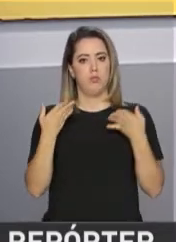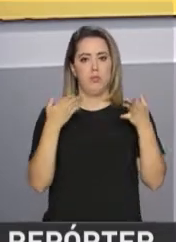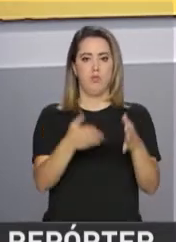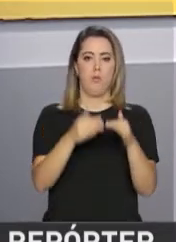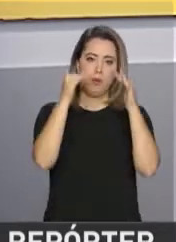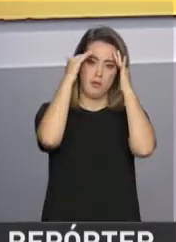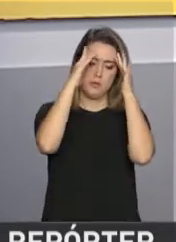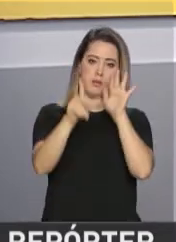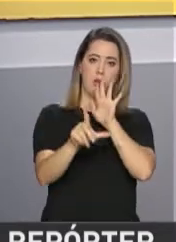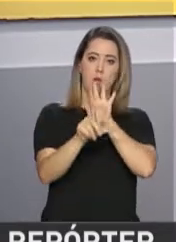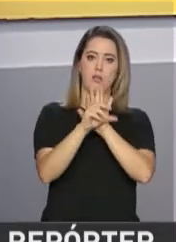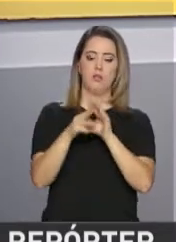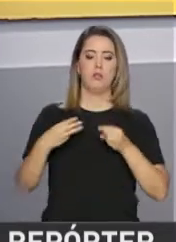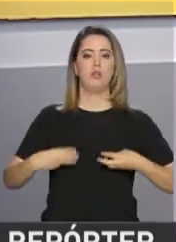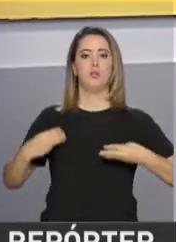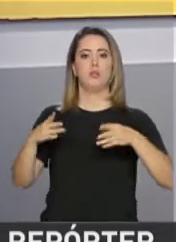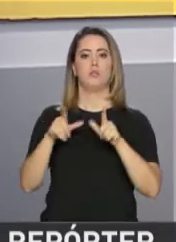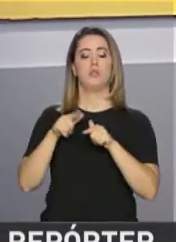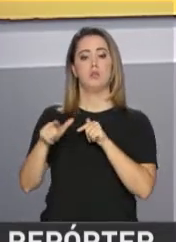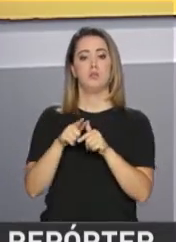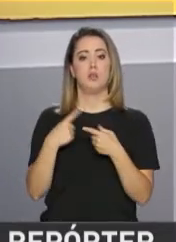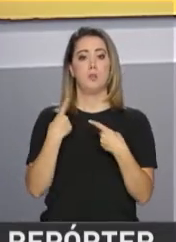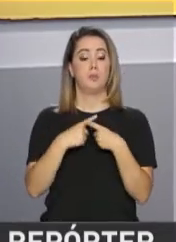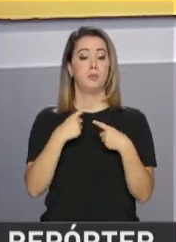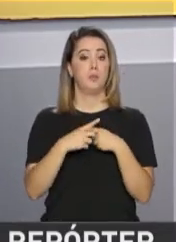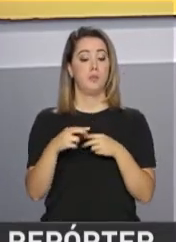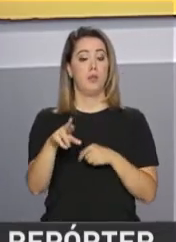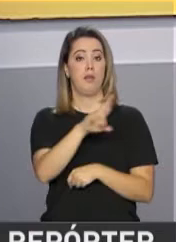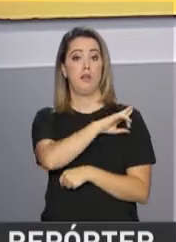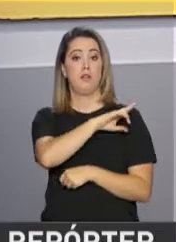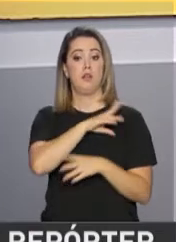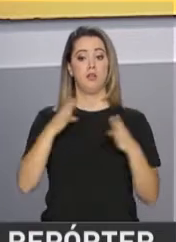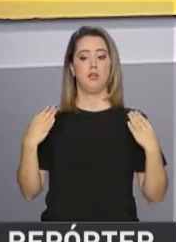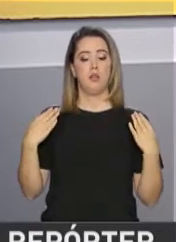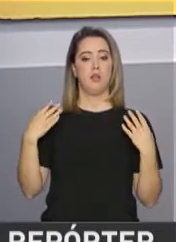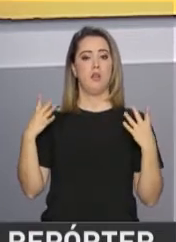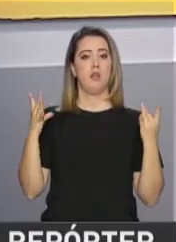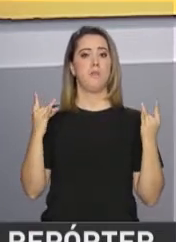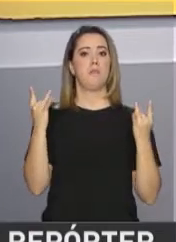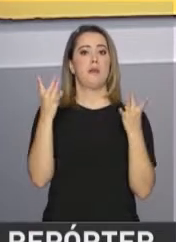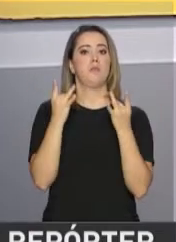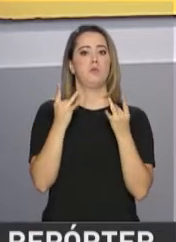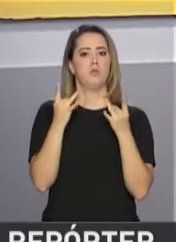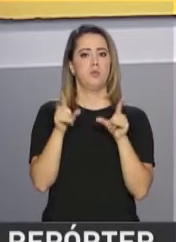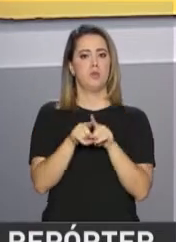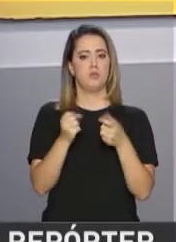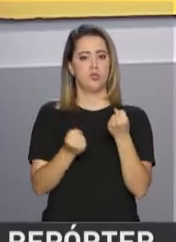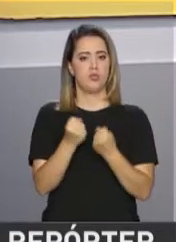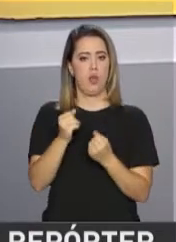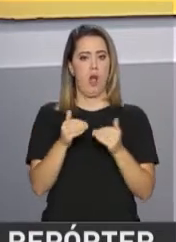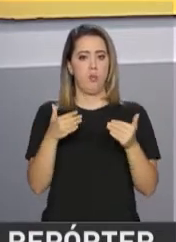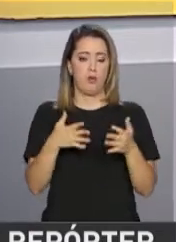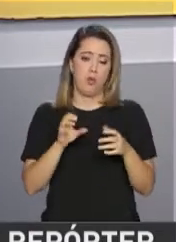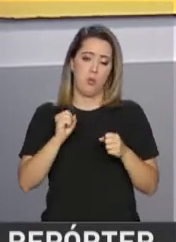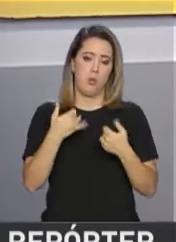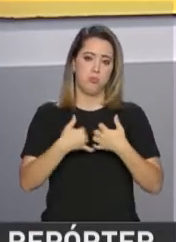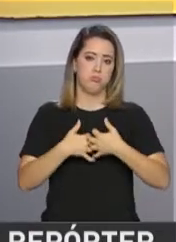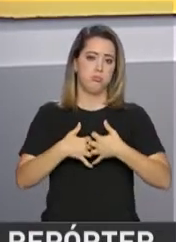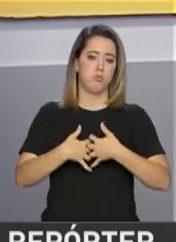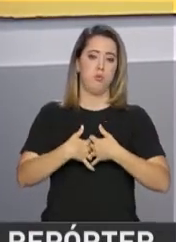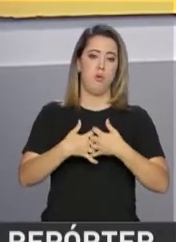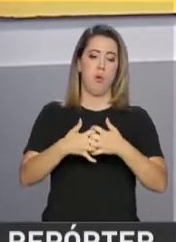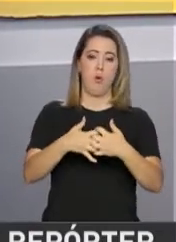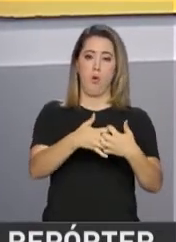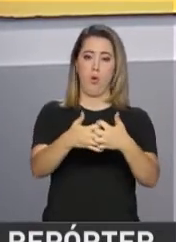do ministério do trabalho a regra vale para motores os profissionais de veículos de pequeno e médio porte de ônibus